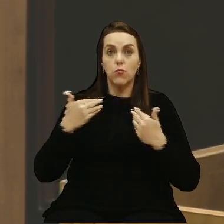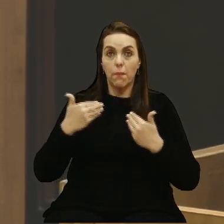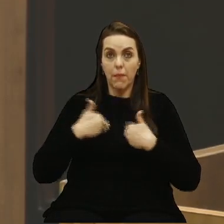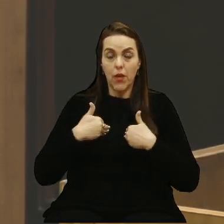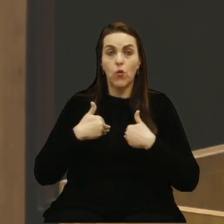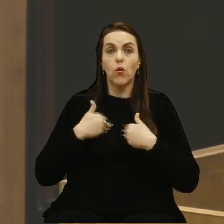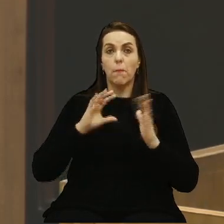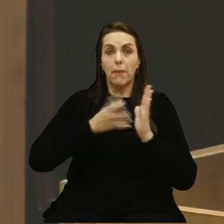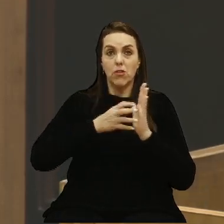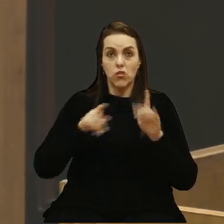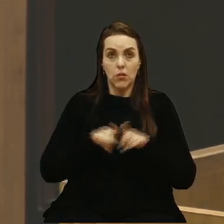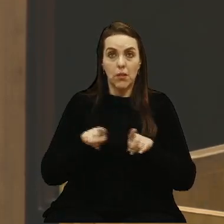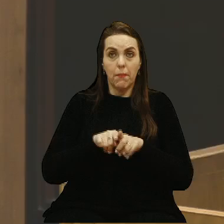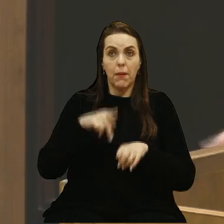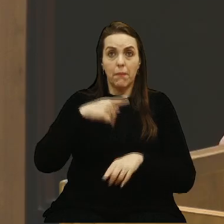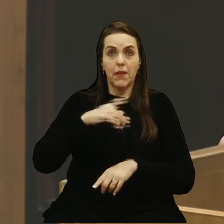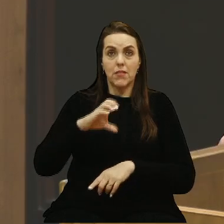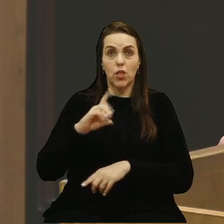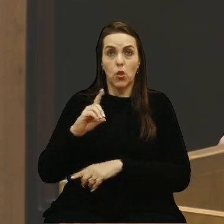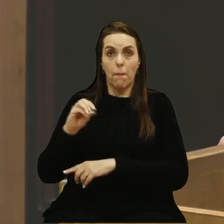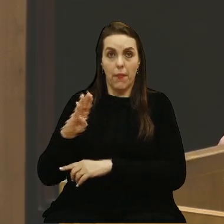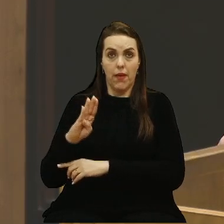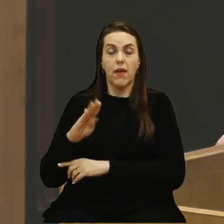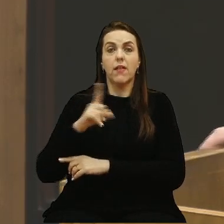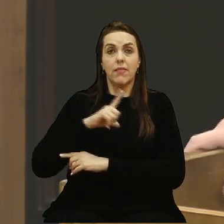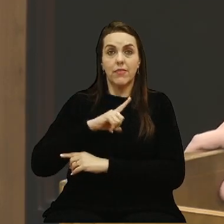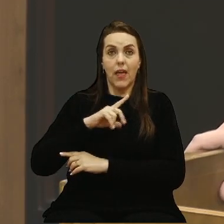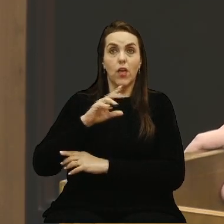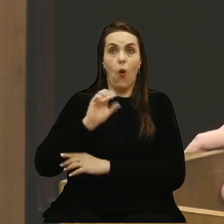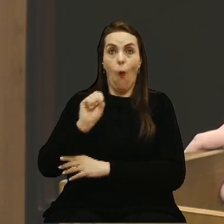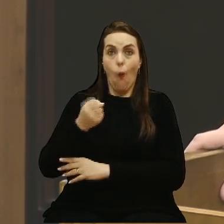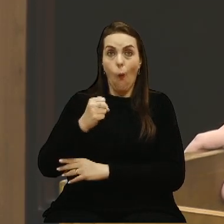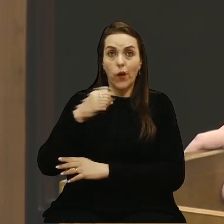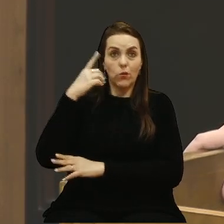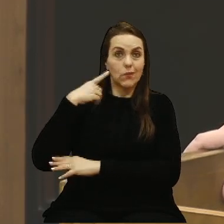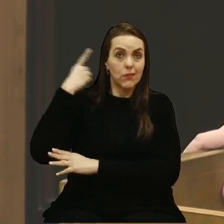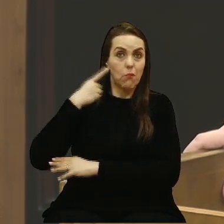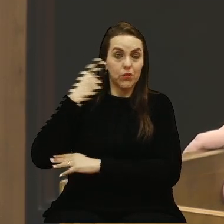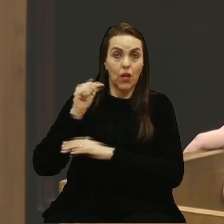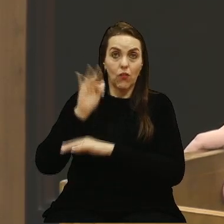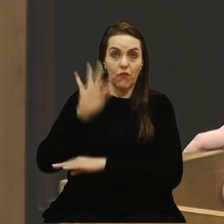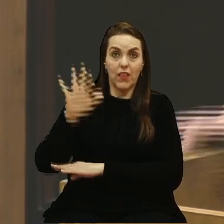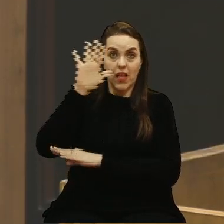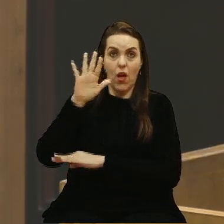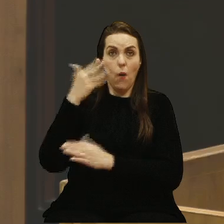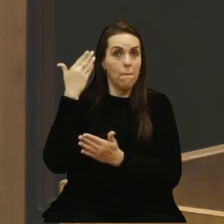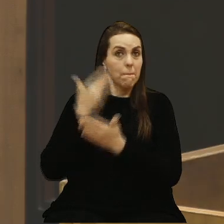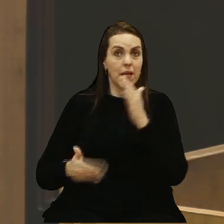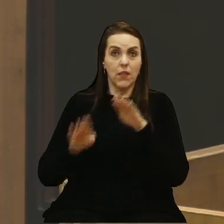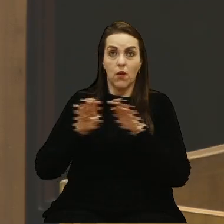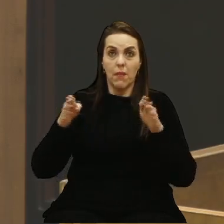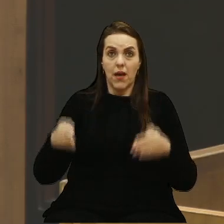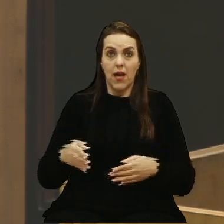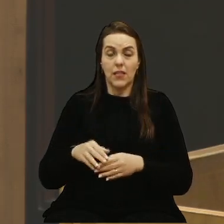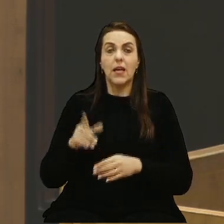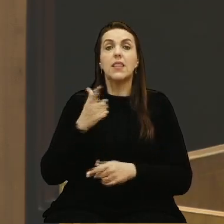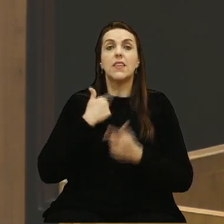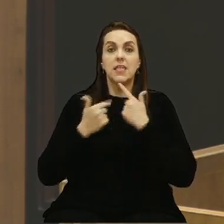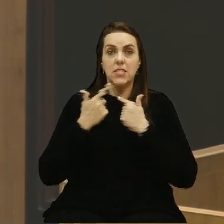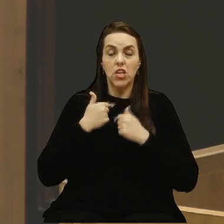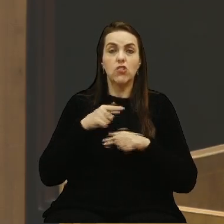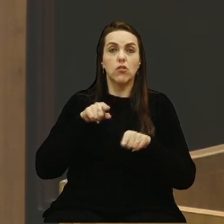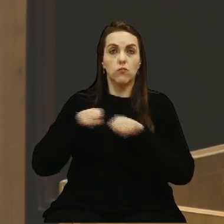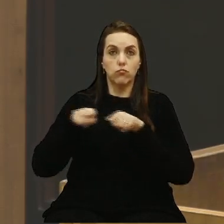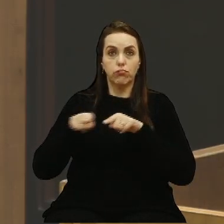PCdoB. Um partido que só tem 8 deputados federais, que perdeu significativa parcela da bancada no último período e que deseja disputar